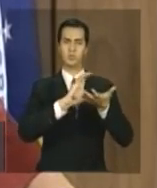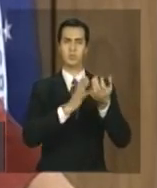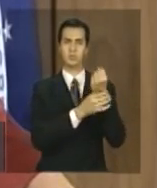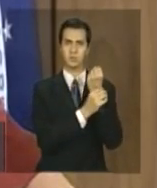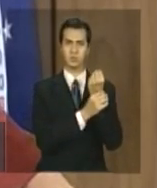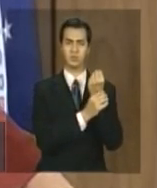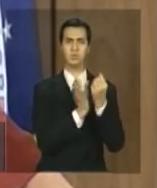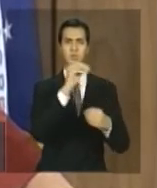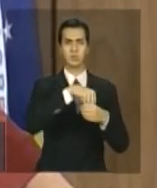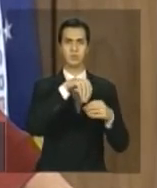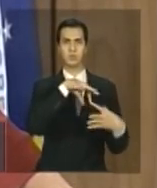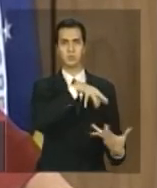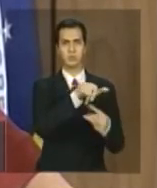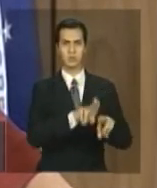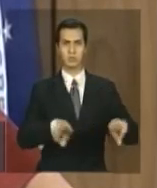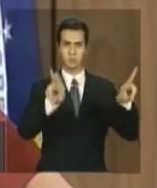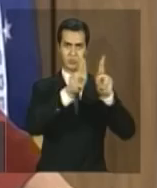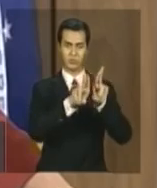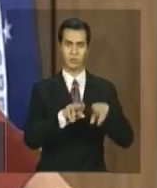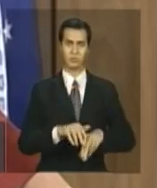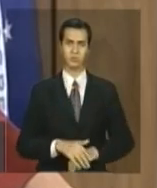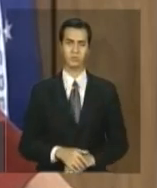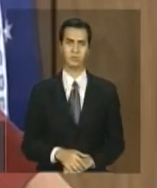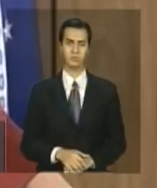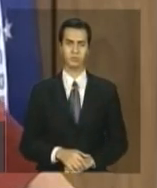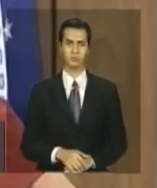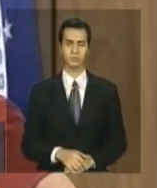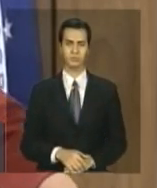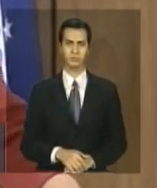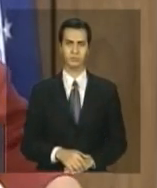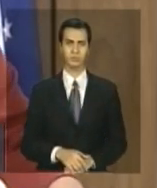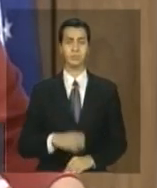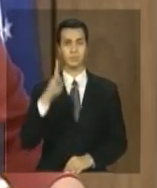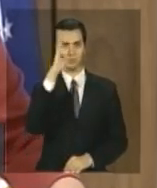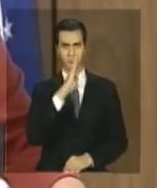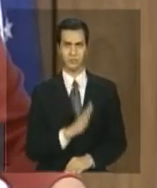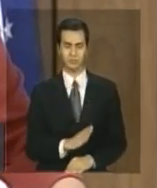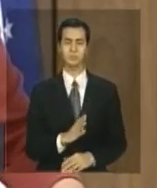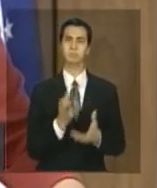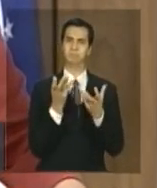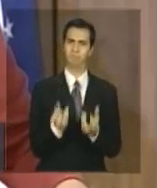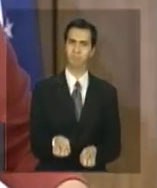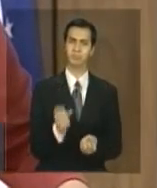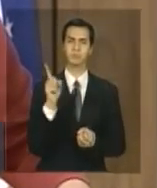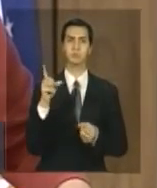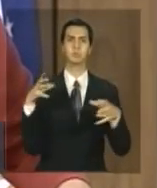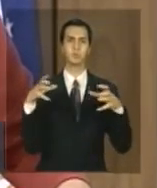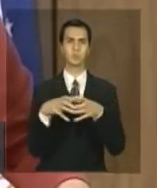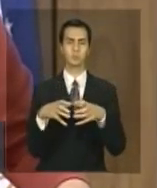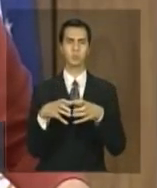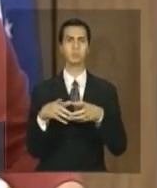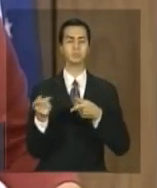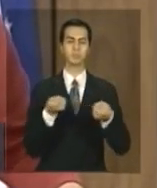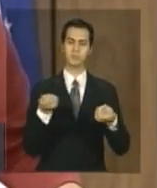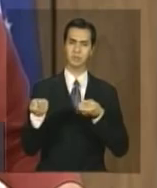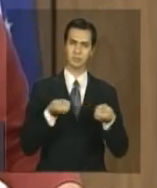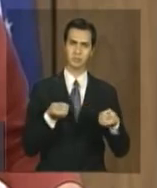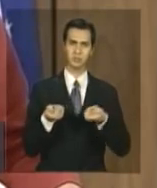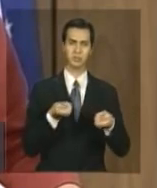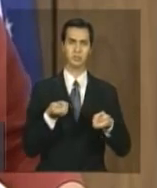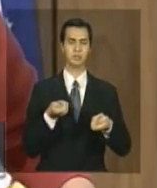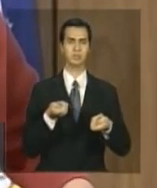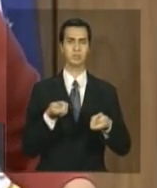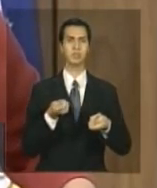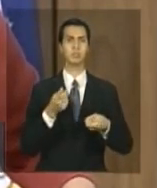Conselho de Segurança da ONU ampliado. O Brasil apoia as atividades do Grupo de Amigos da Mediação, criado